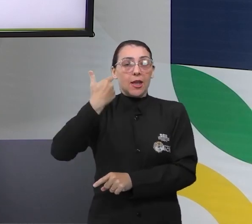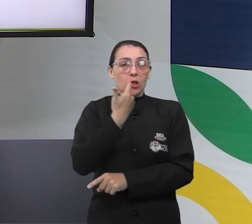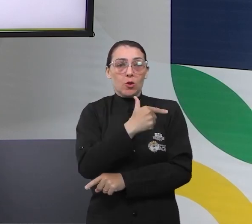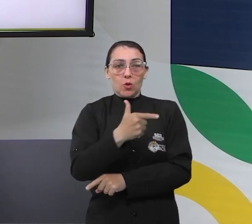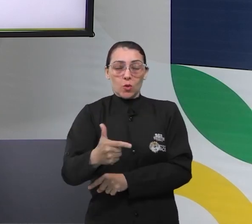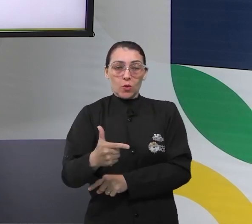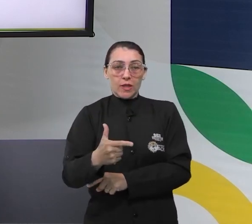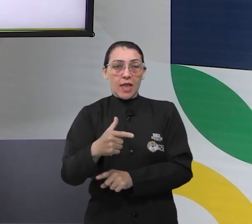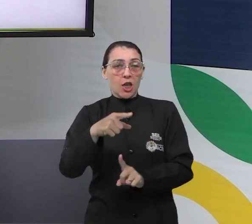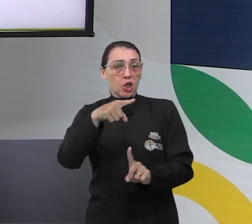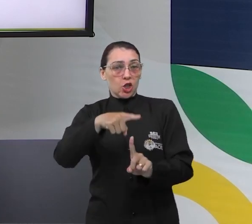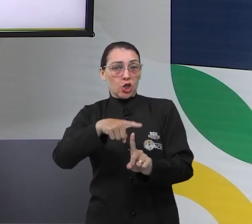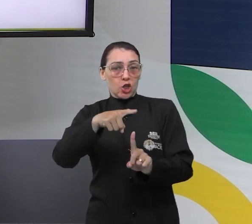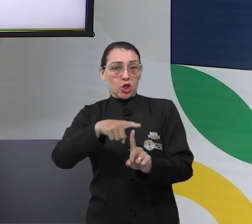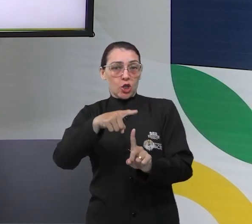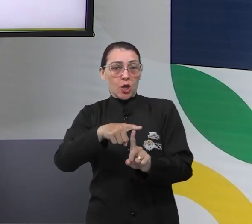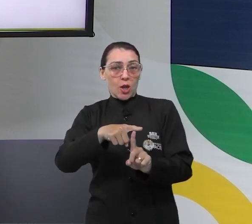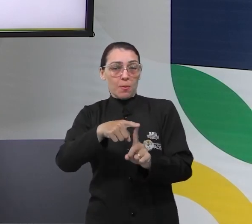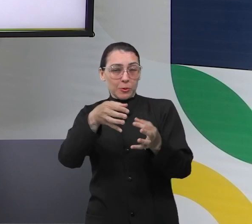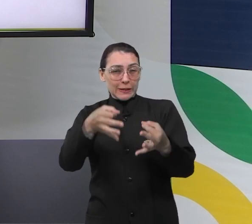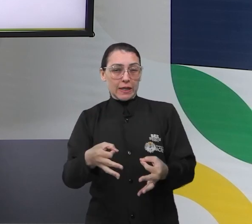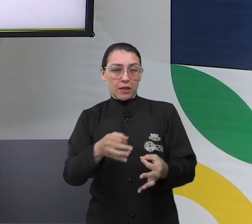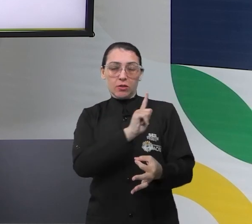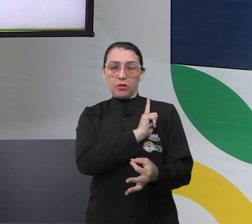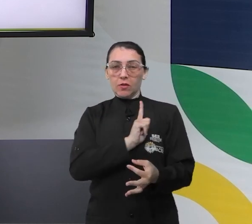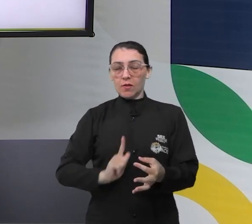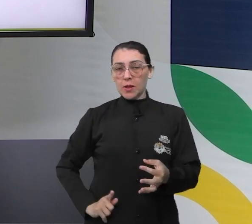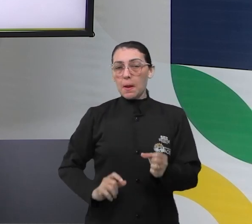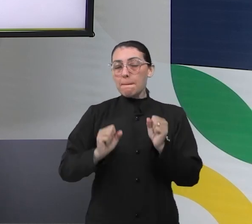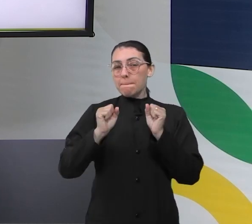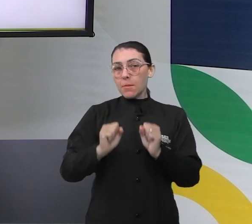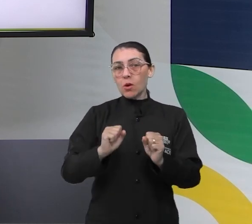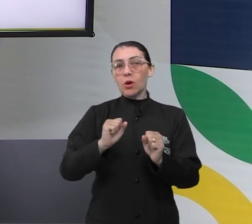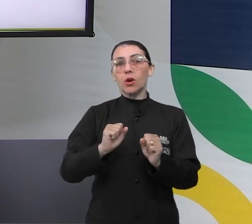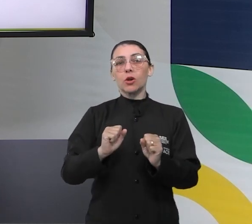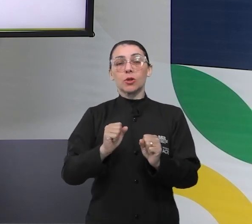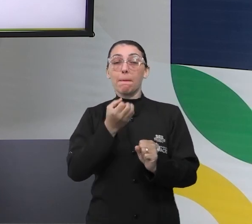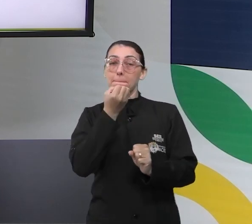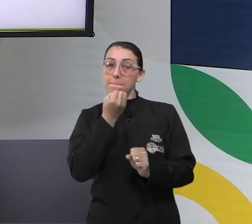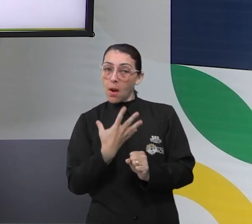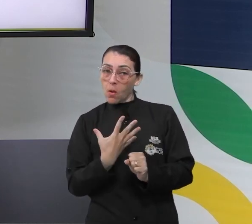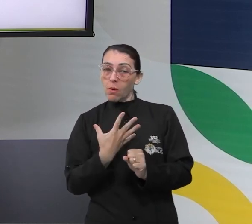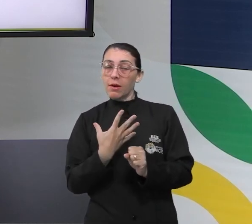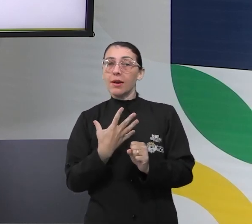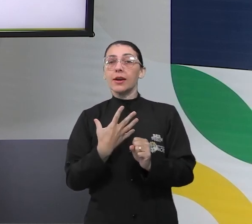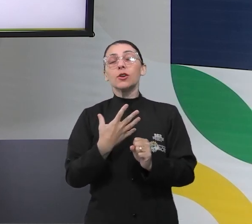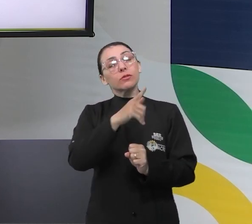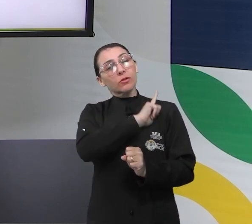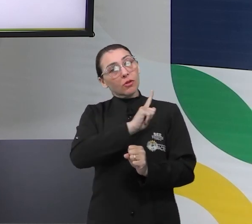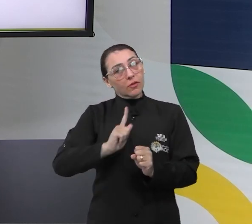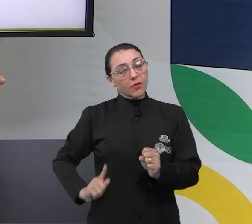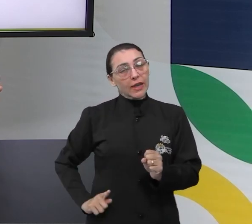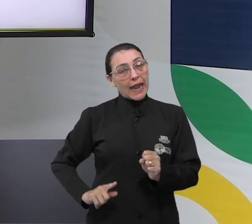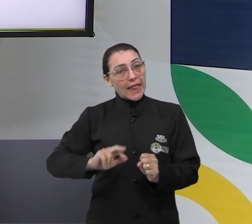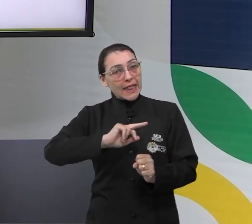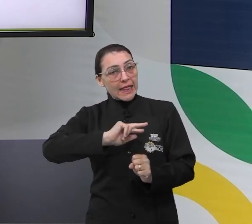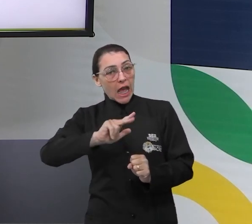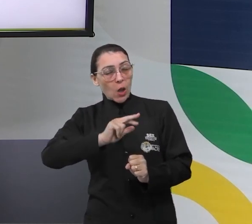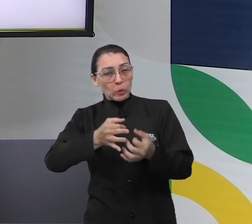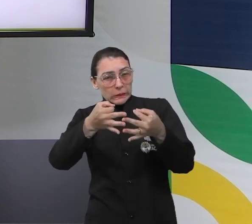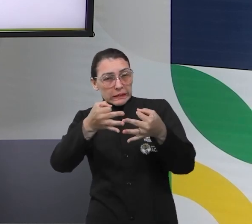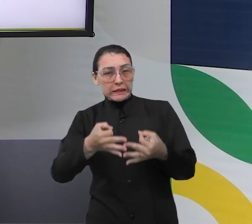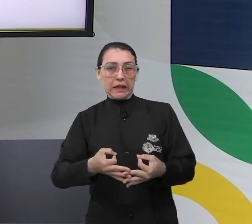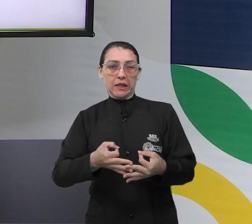existe forma ideal de governo. Pode existir forma boa de governo, não forma